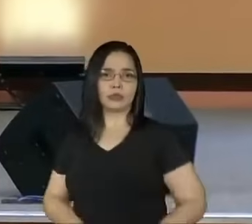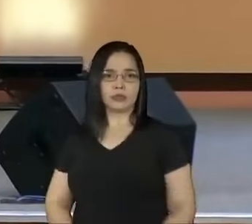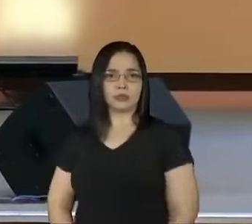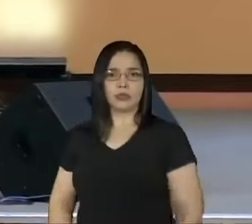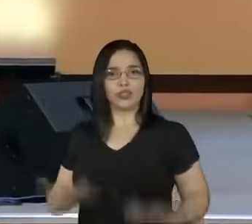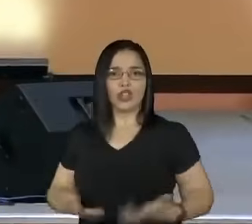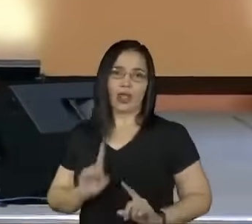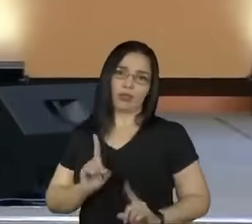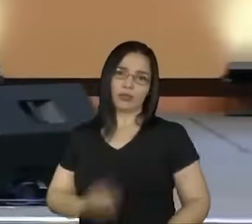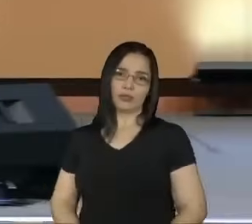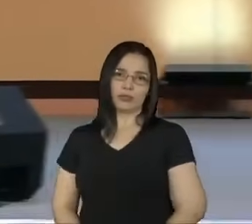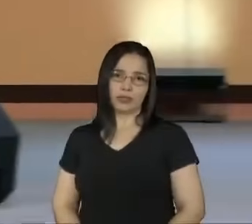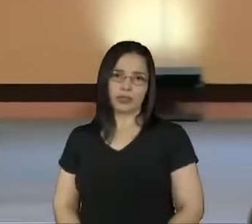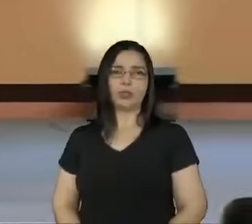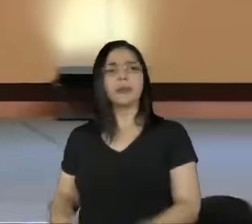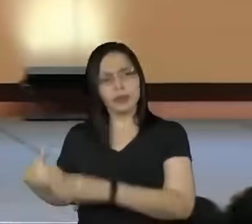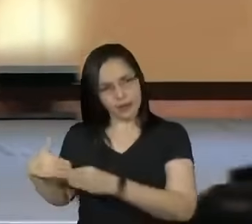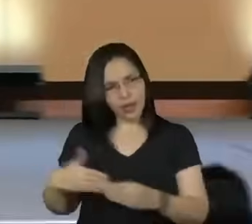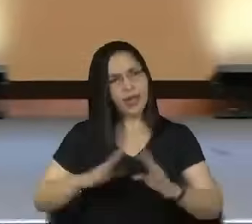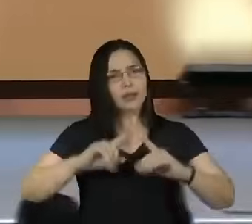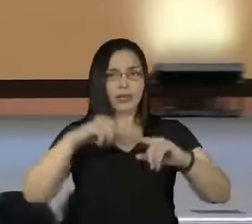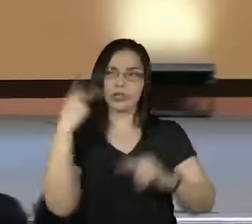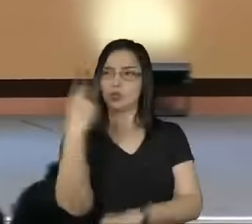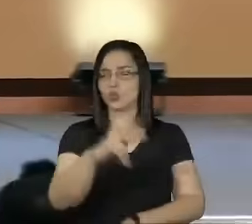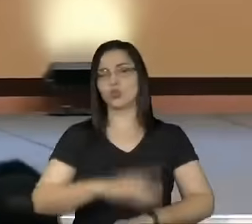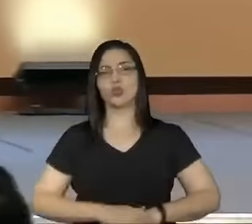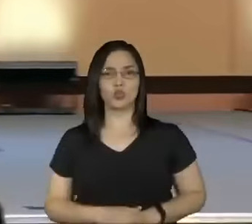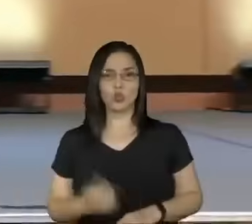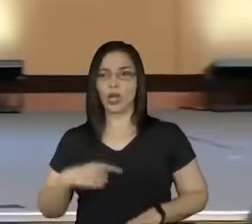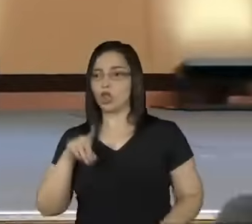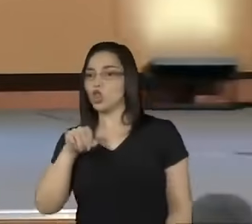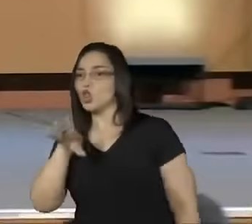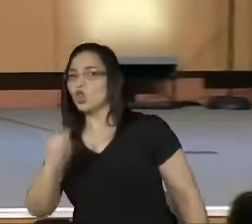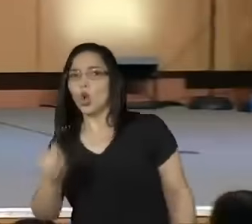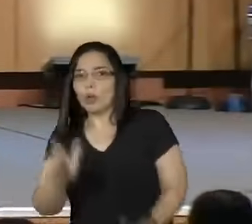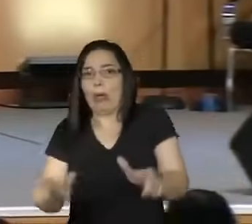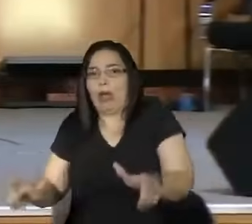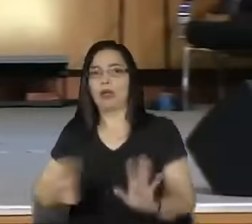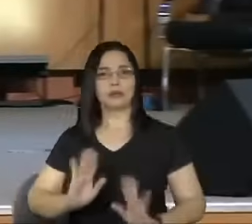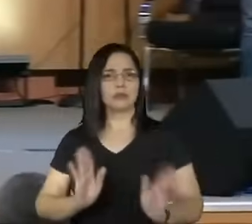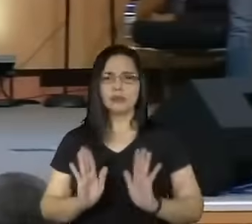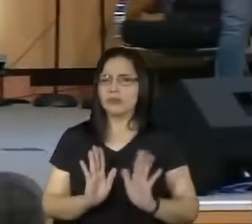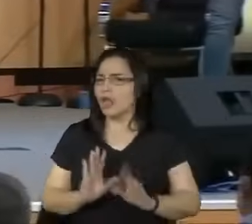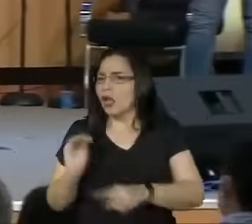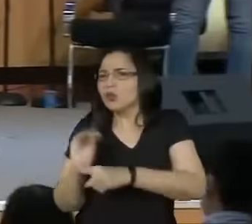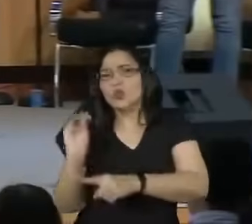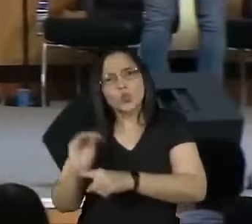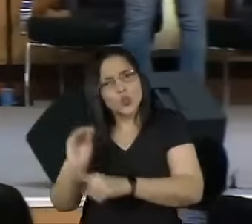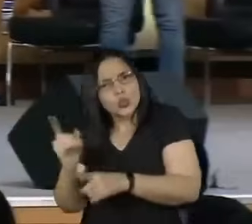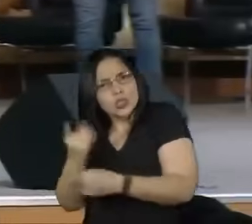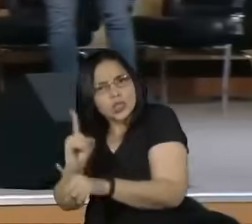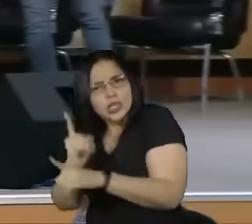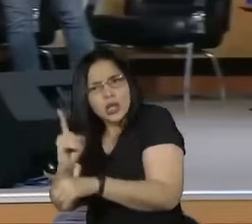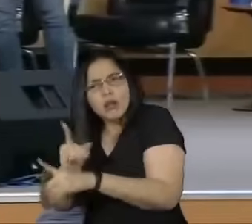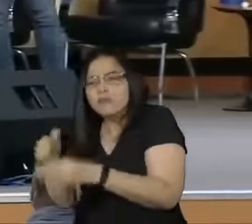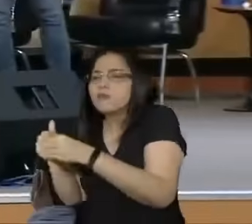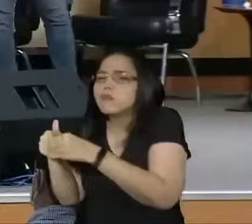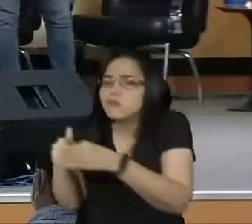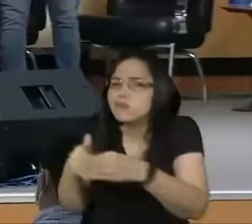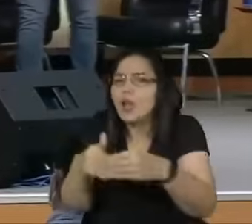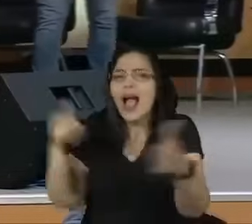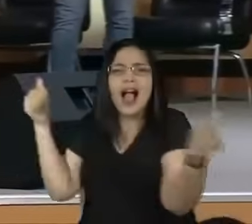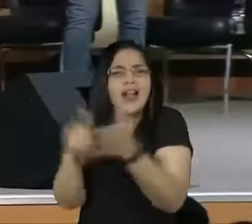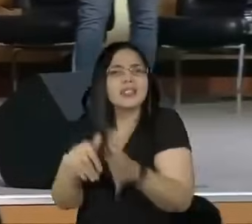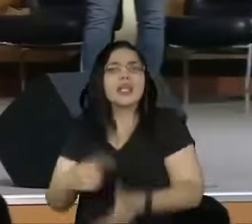mas vai lá leva pra tua igreja eu não sou Don de ninguém não leva lá cuida da pessoa discipula a pessoa até ela andar sozinha na